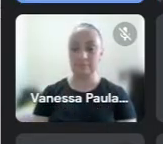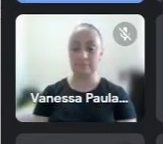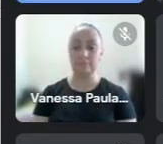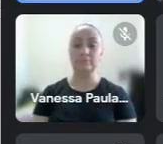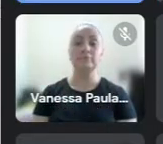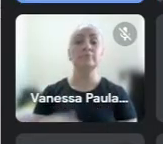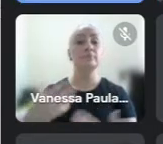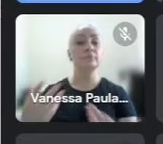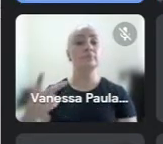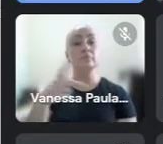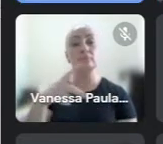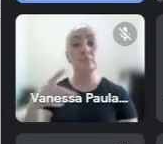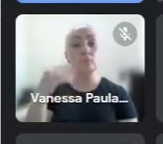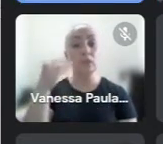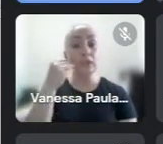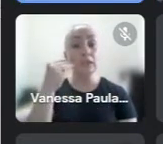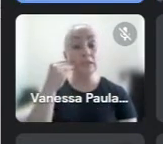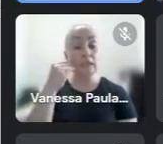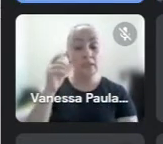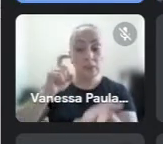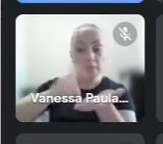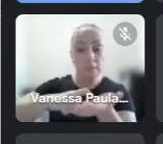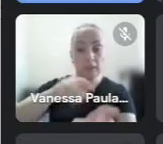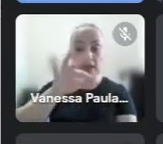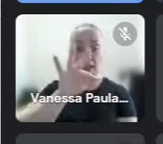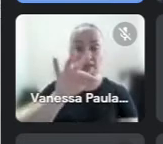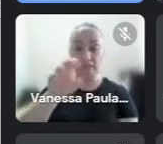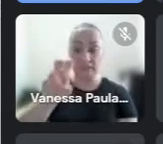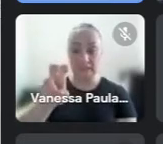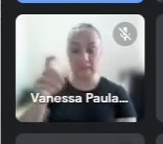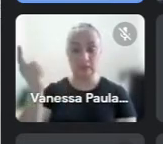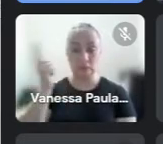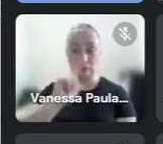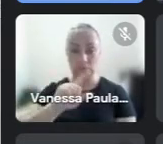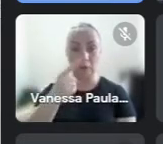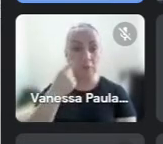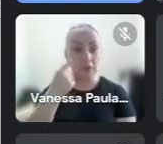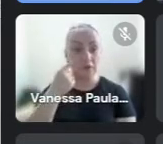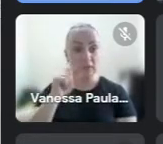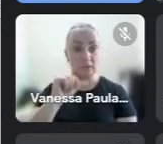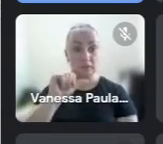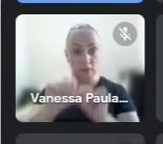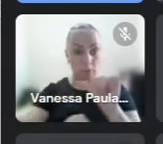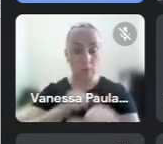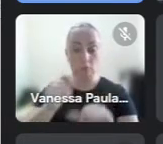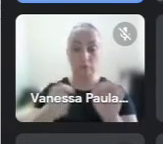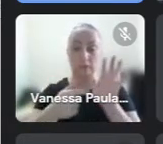Professora, tente apertar F5 para ver se fica no modo apresentação.